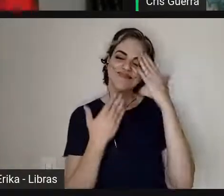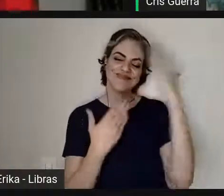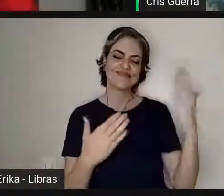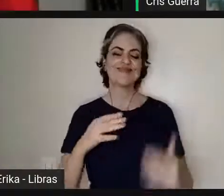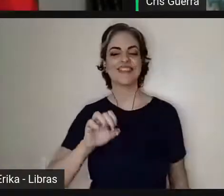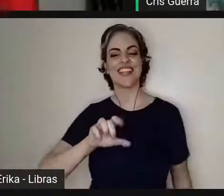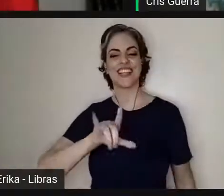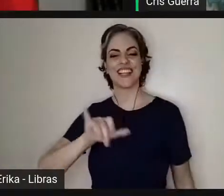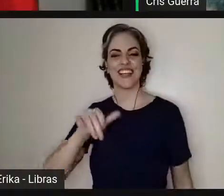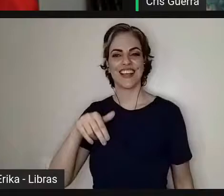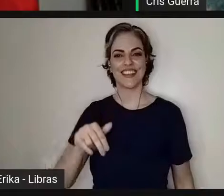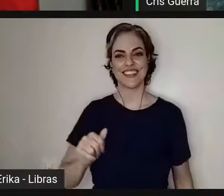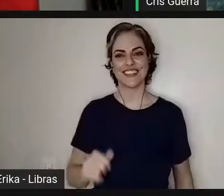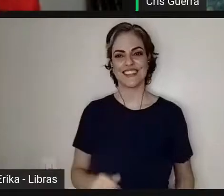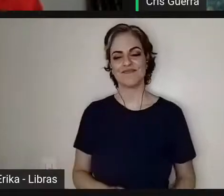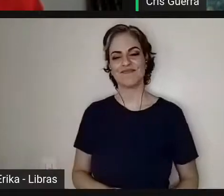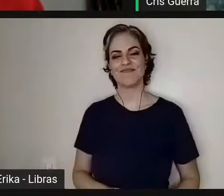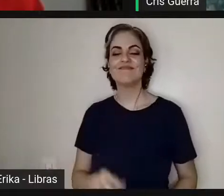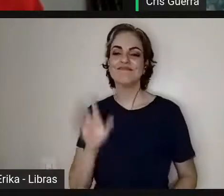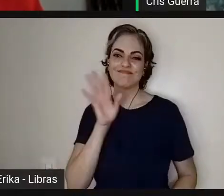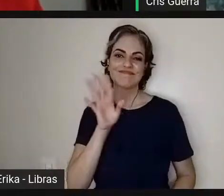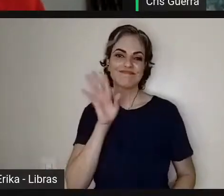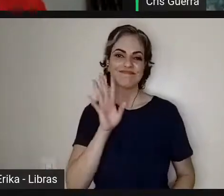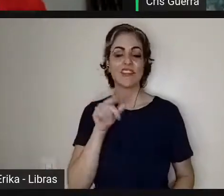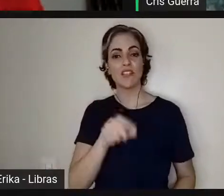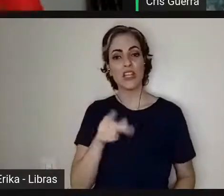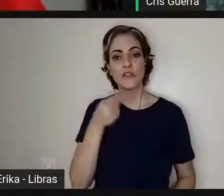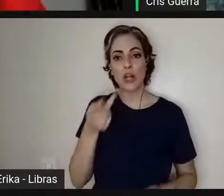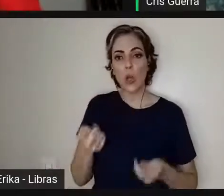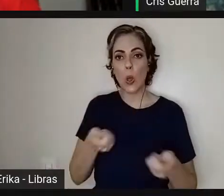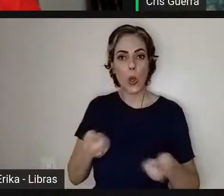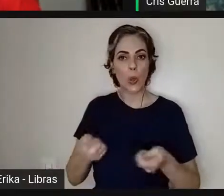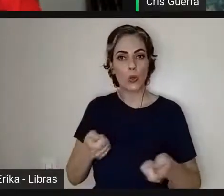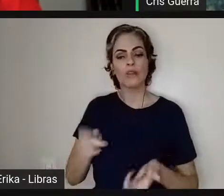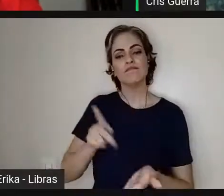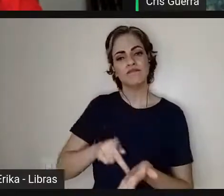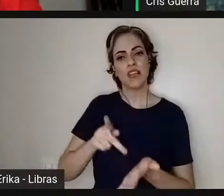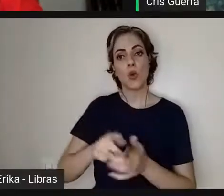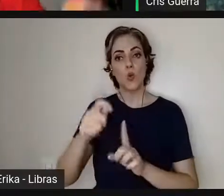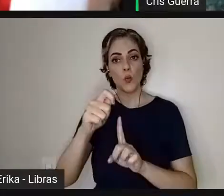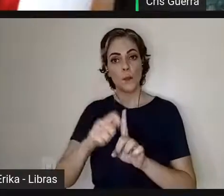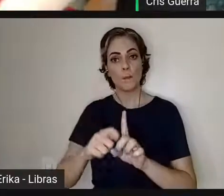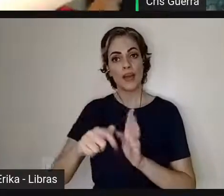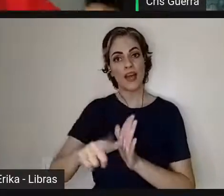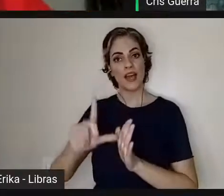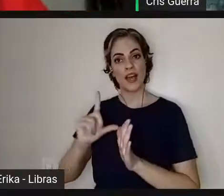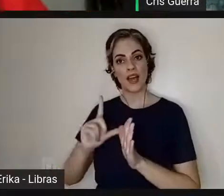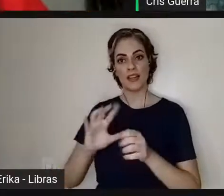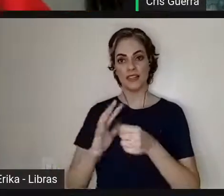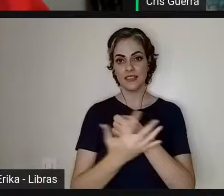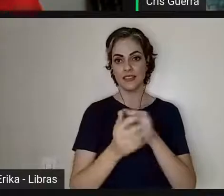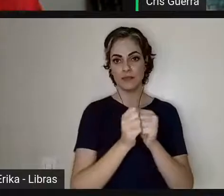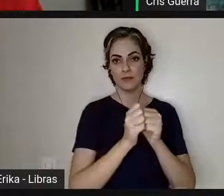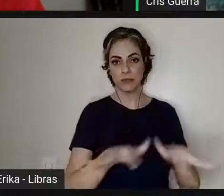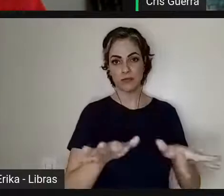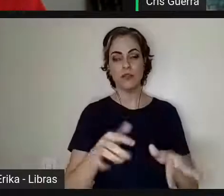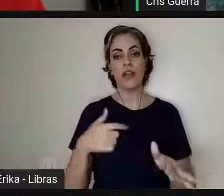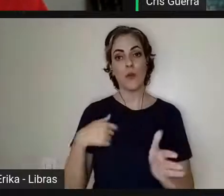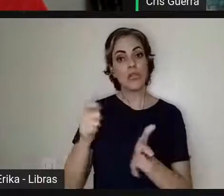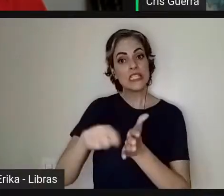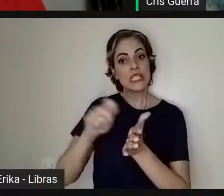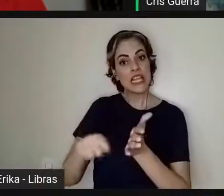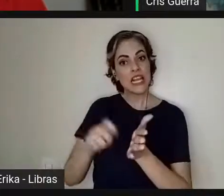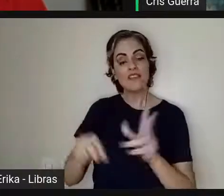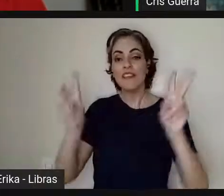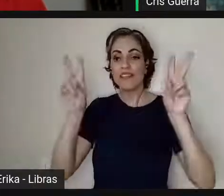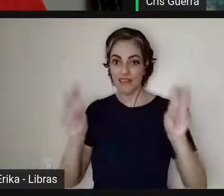engraçado quando você fala dessa coisa do controle, né? Porque um mês antes da pandemia eu escrevi exatamente uma crônica sobre isso na revista